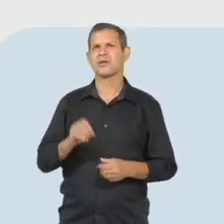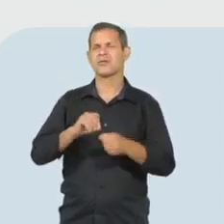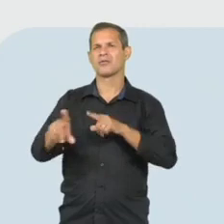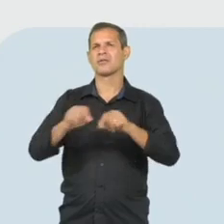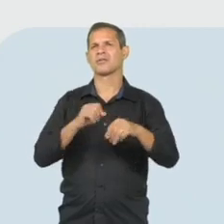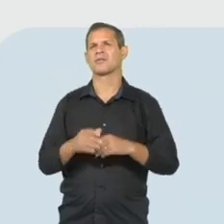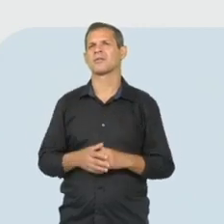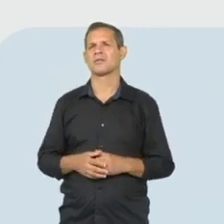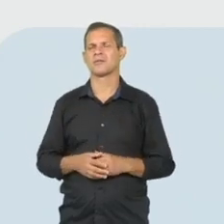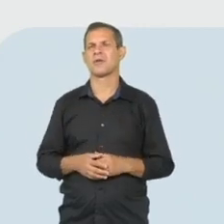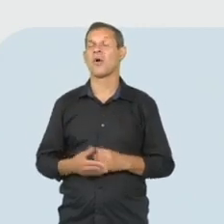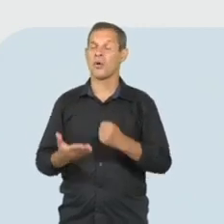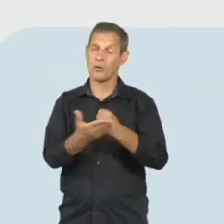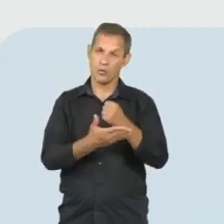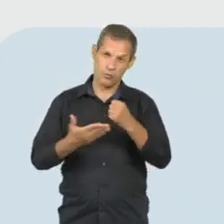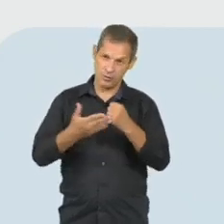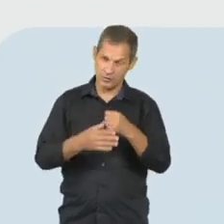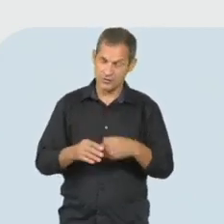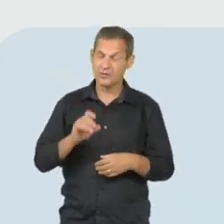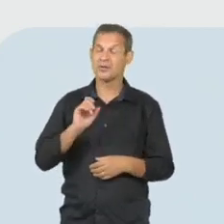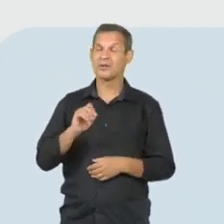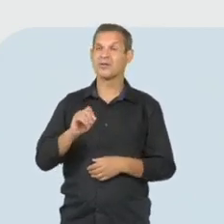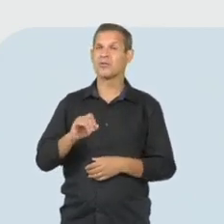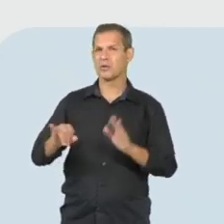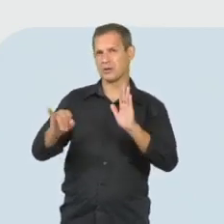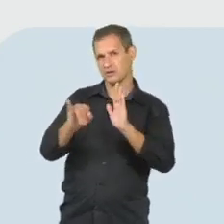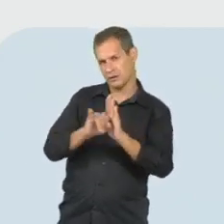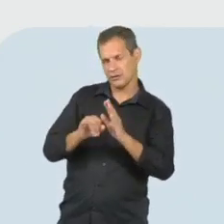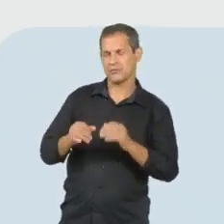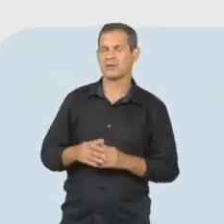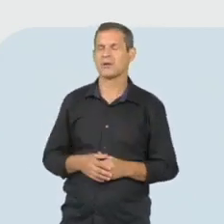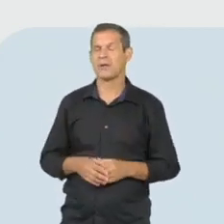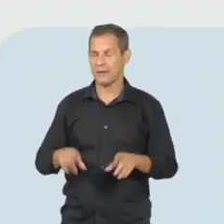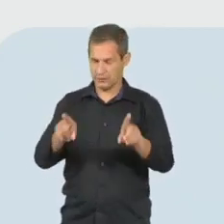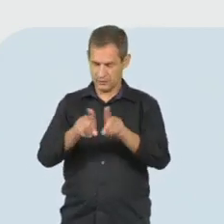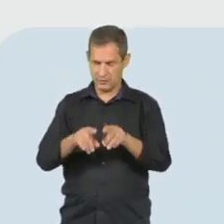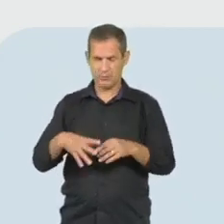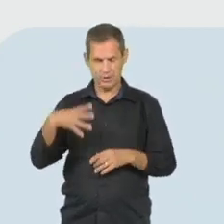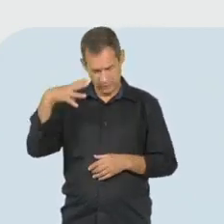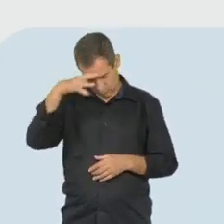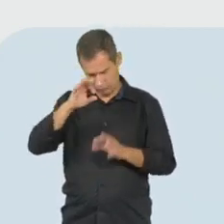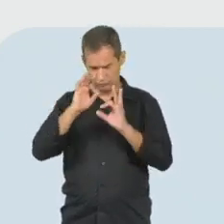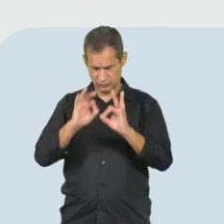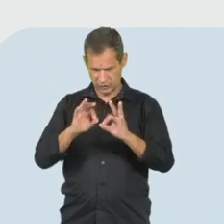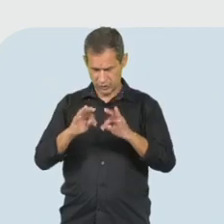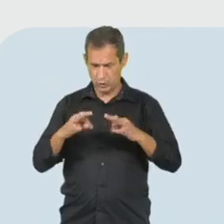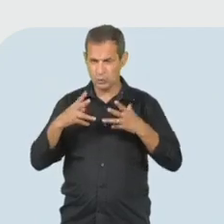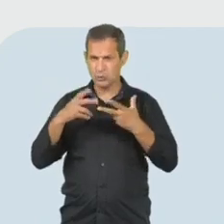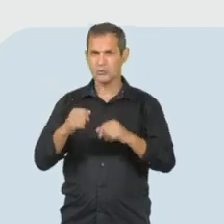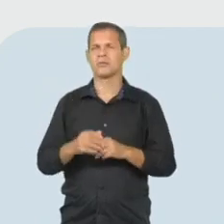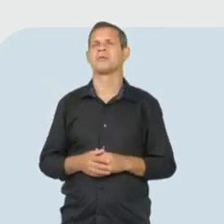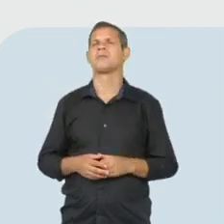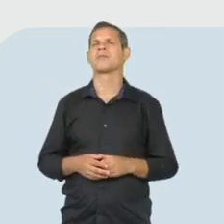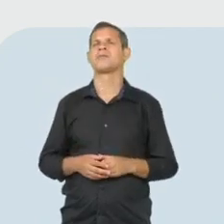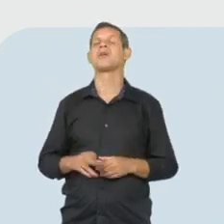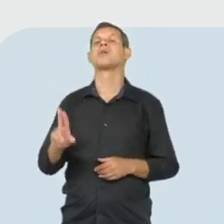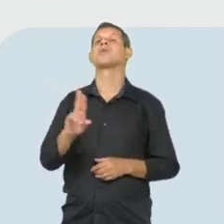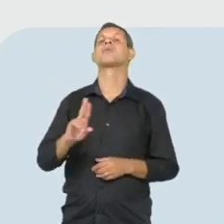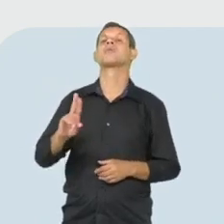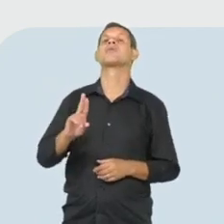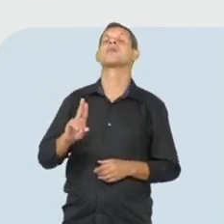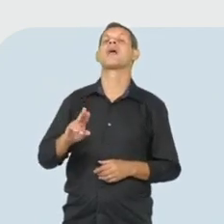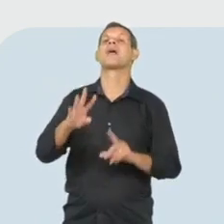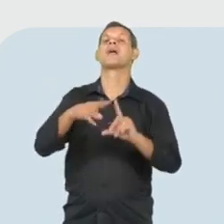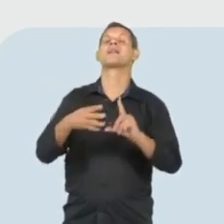uma decisão com base no que foi levantado aqui e também para saber se está tudo certo. E utilizando